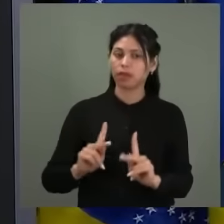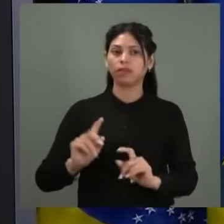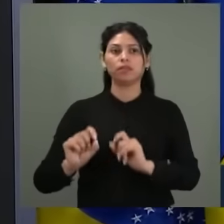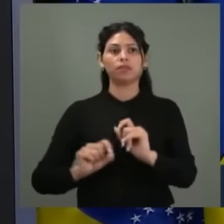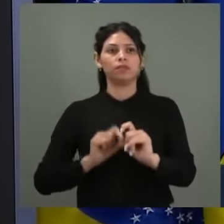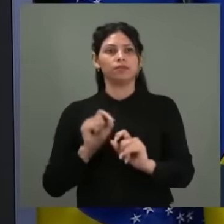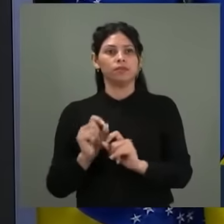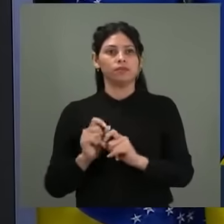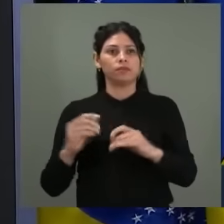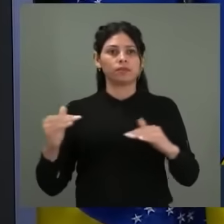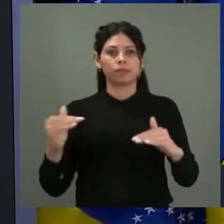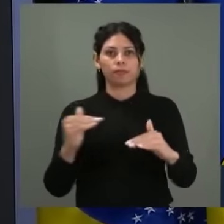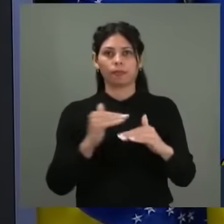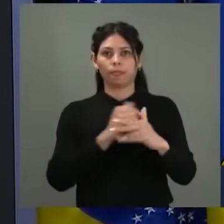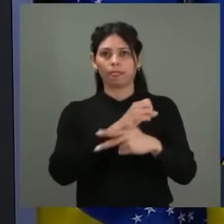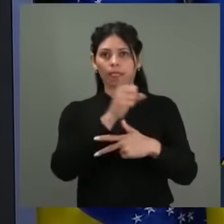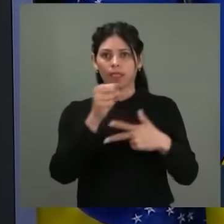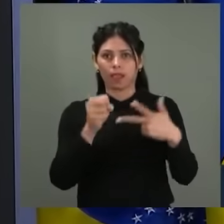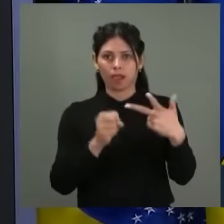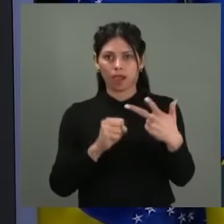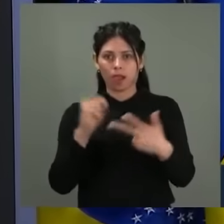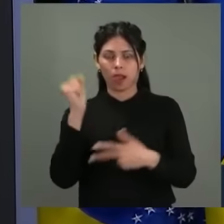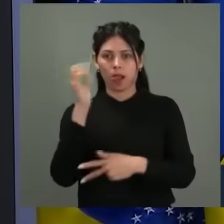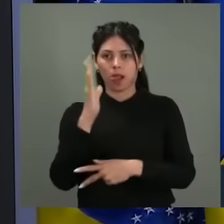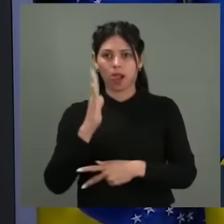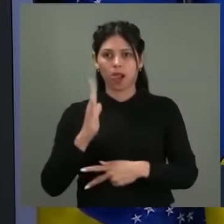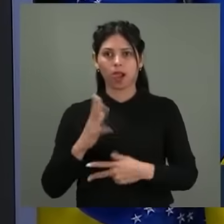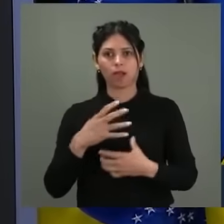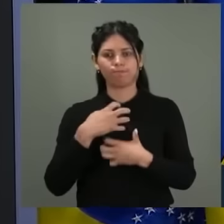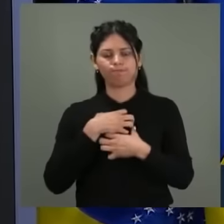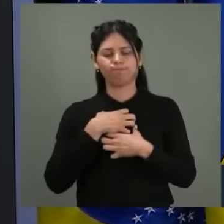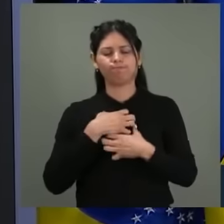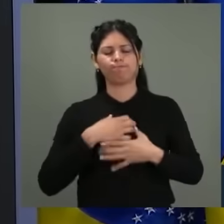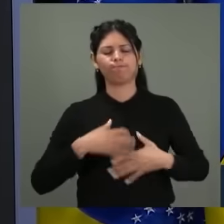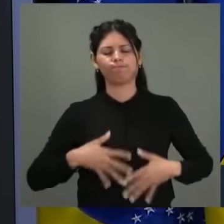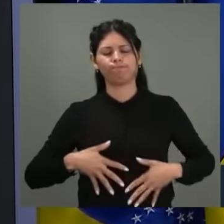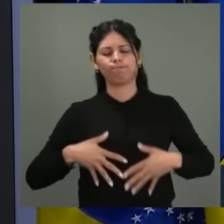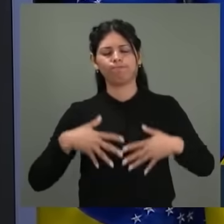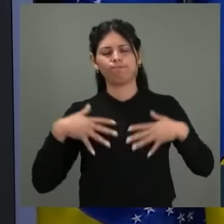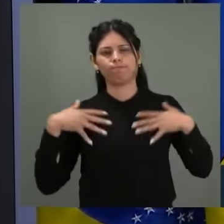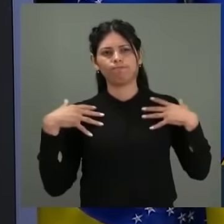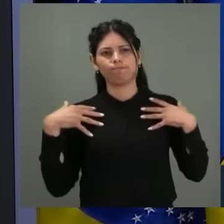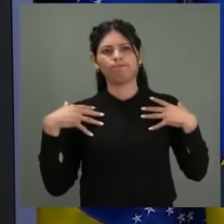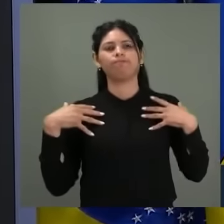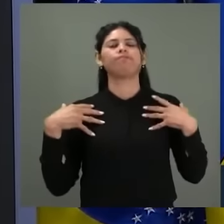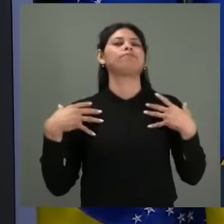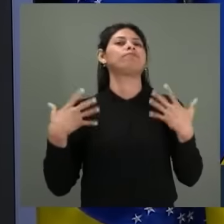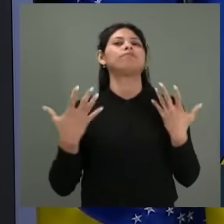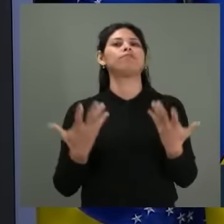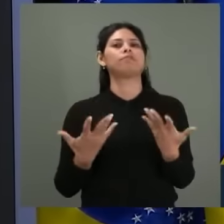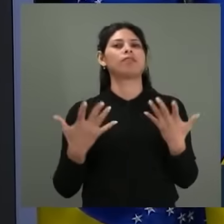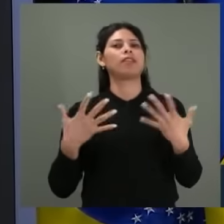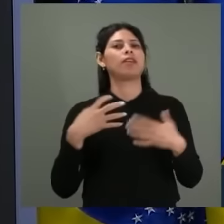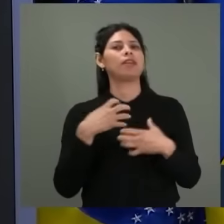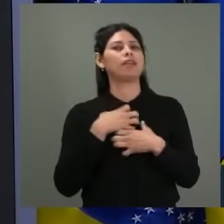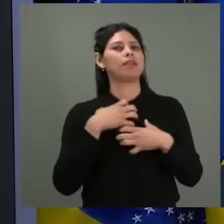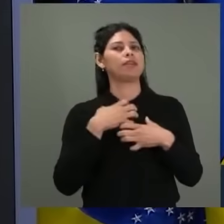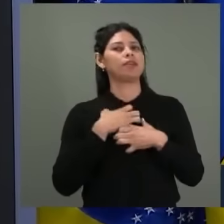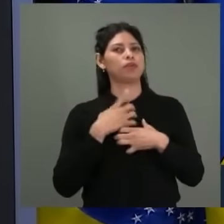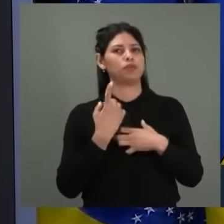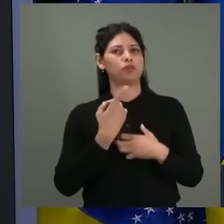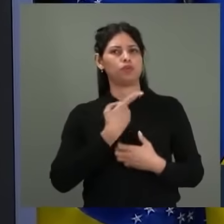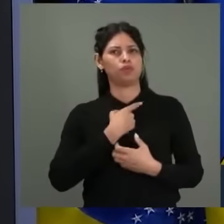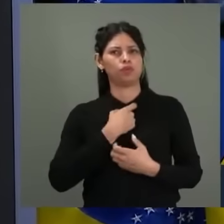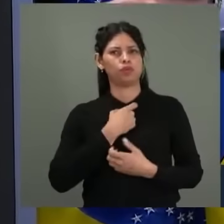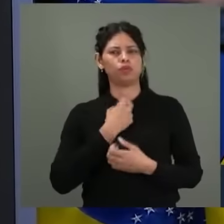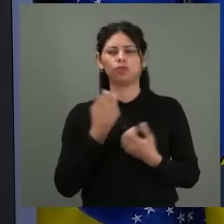os poderes da República. Então, eu fico extremamente feliz, porque nós vivenciamos aqui,